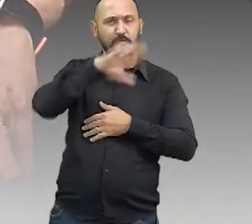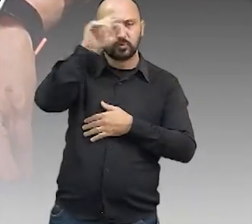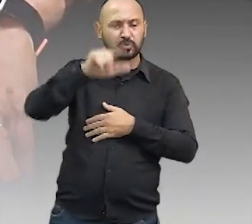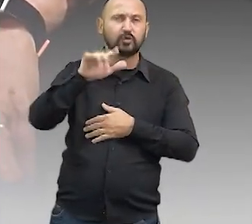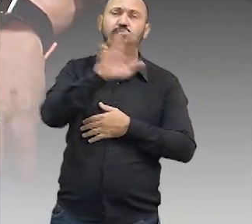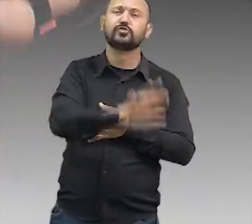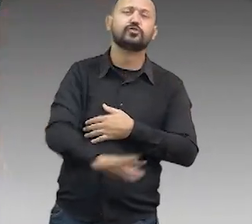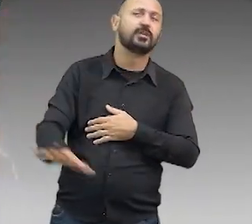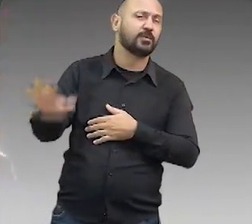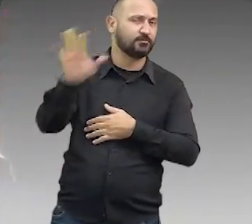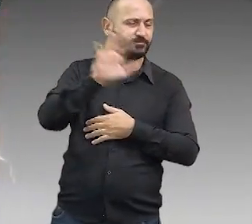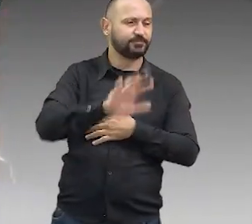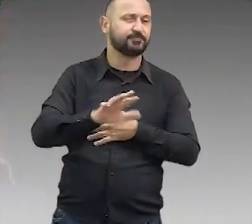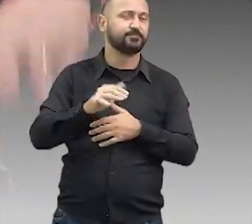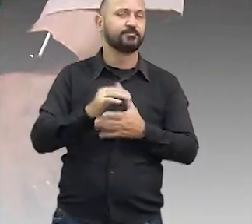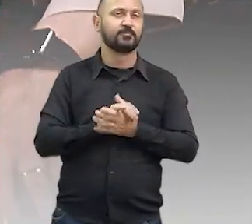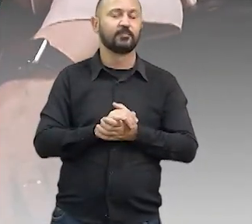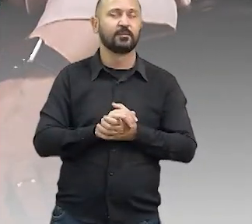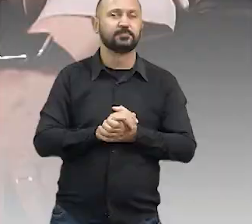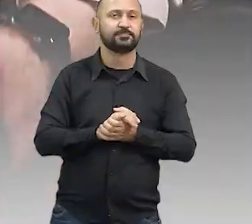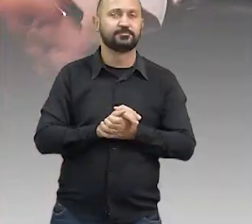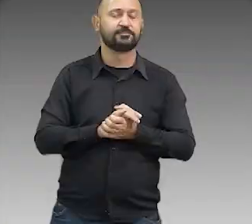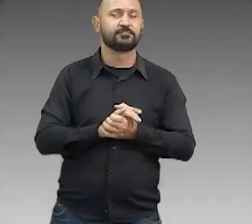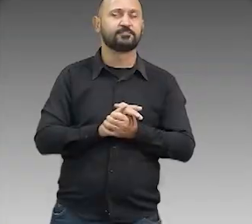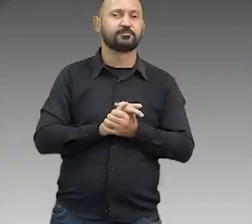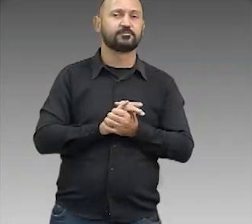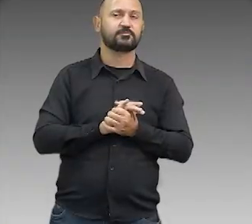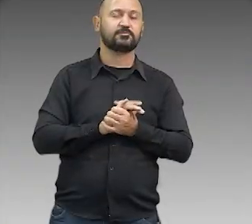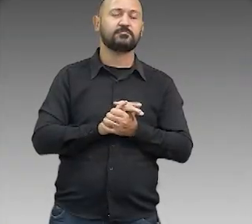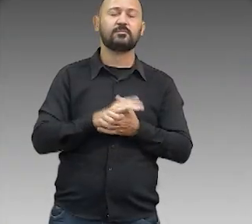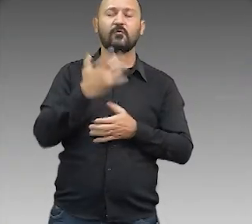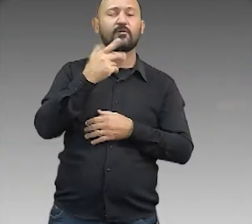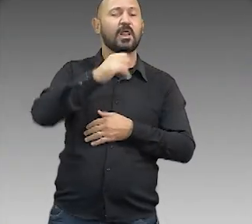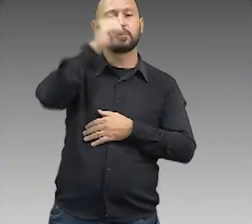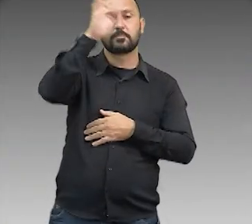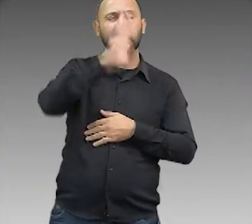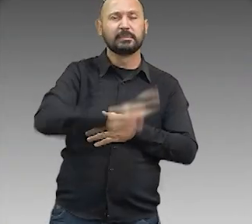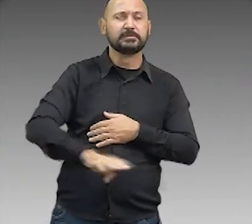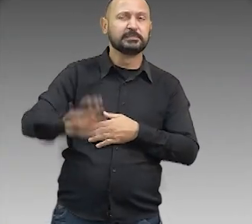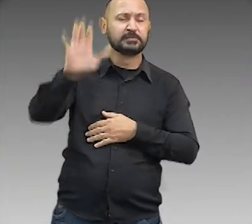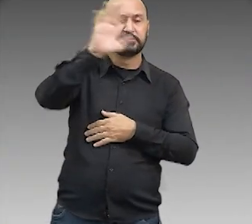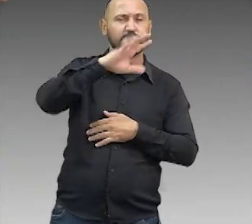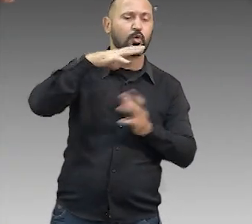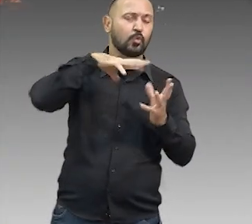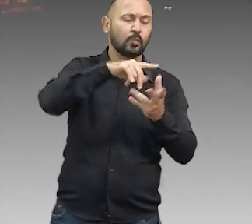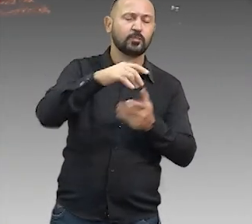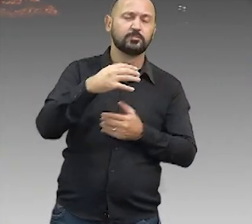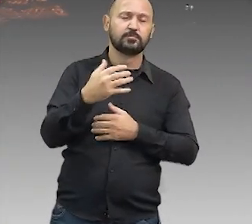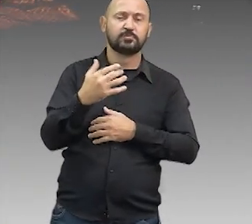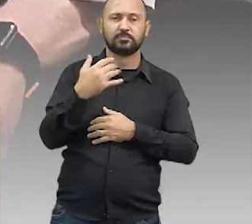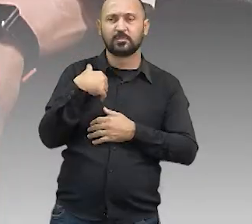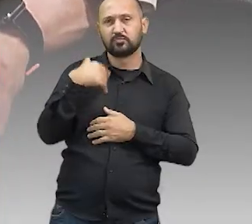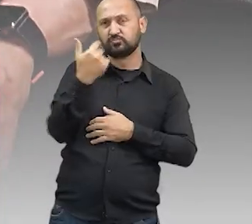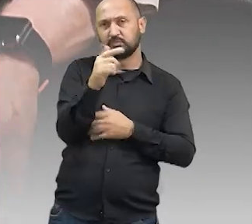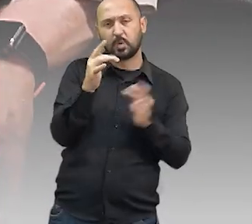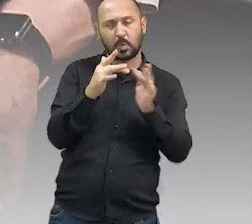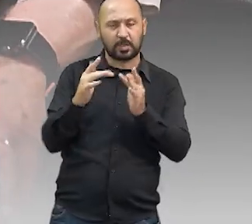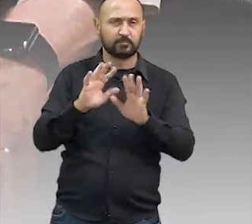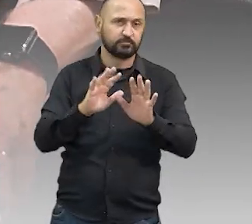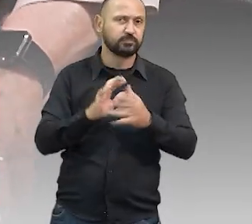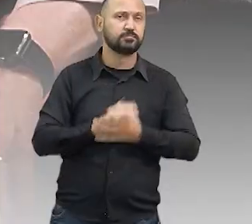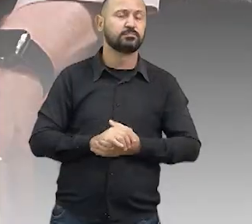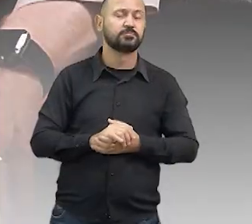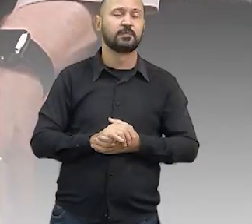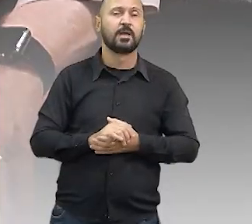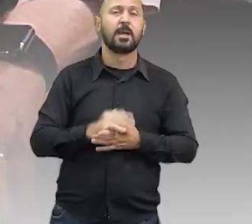geral. Acho que não, eu vou falar do Brasil, porque no mundo eu não tenho essa... Mas perdeu um